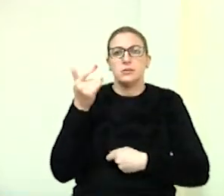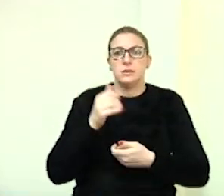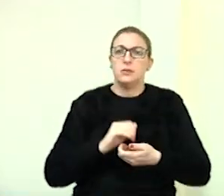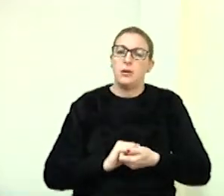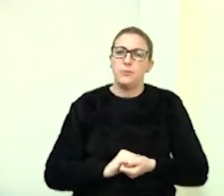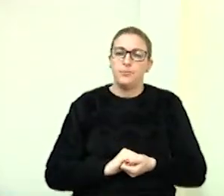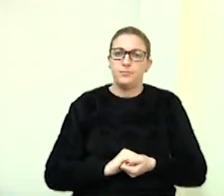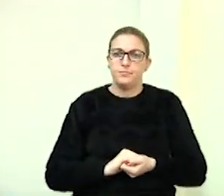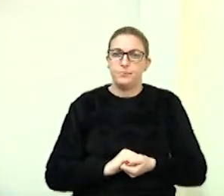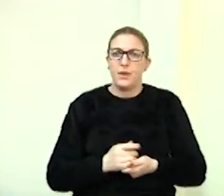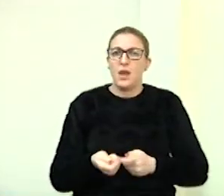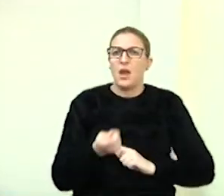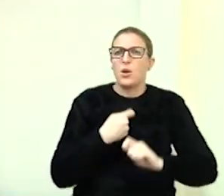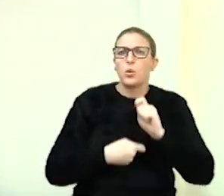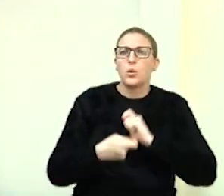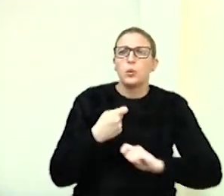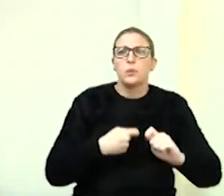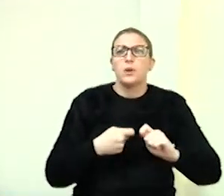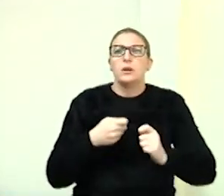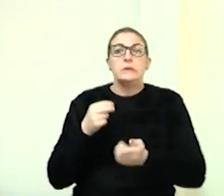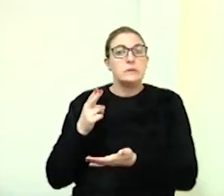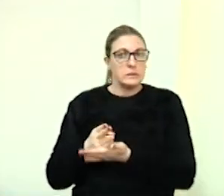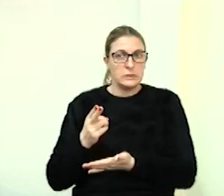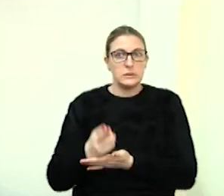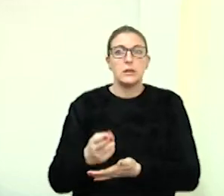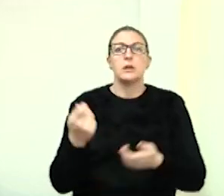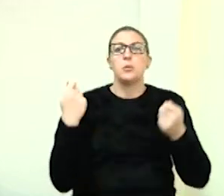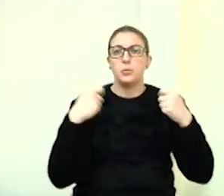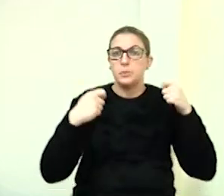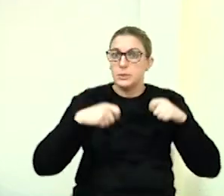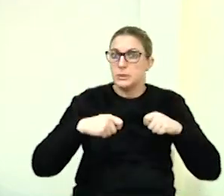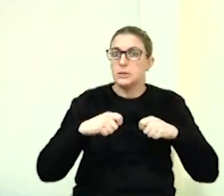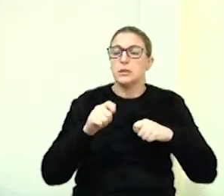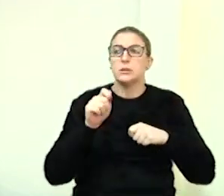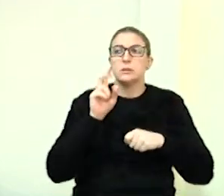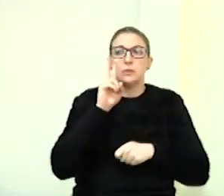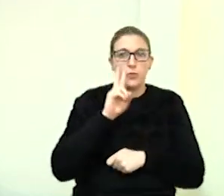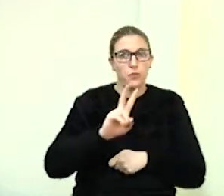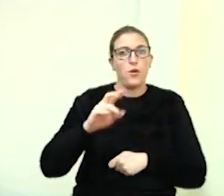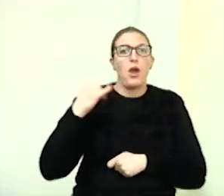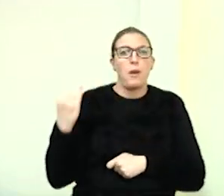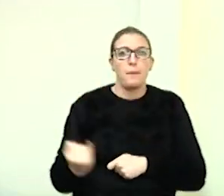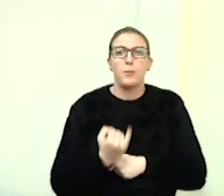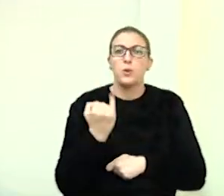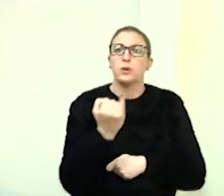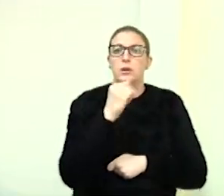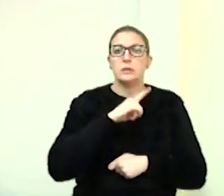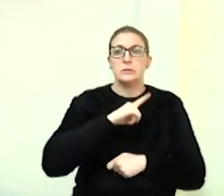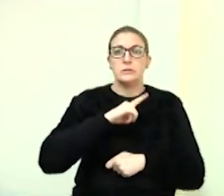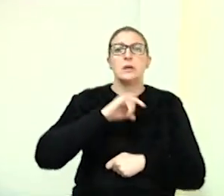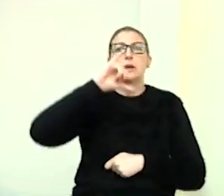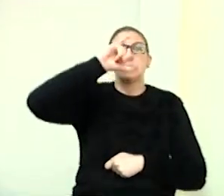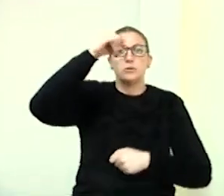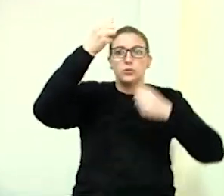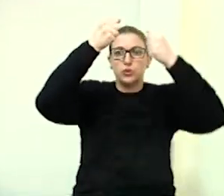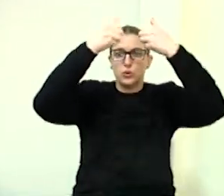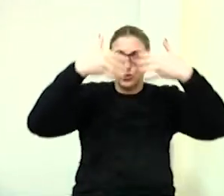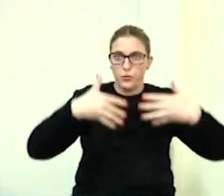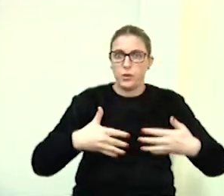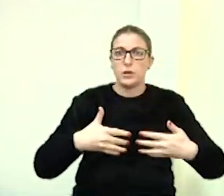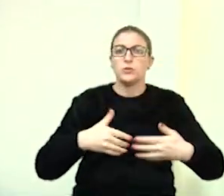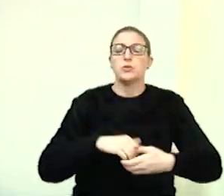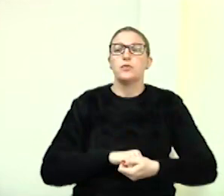A economia sempre tem que ser levada em conta, assim como está aqui na justificativa, mas o avanço,